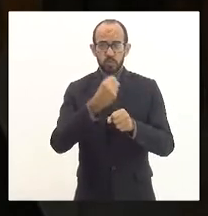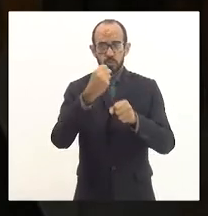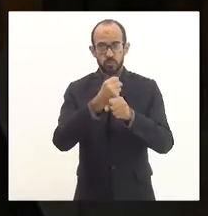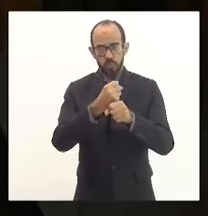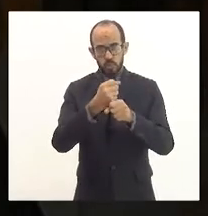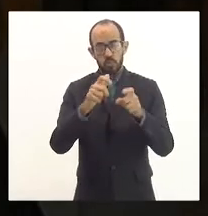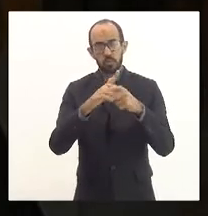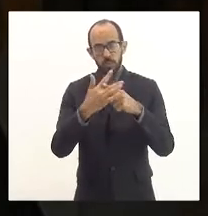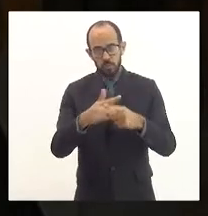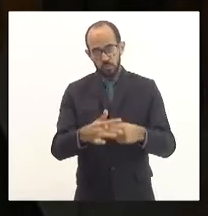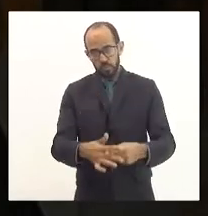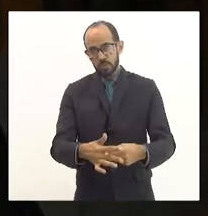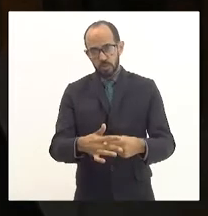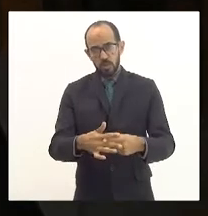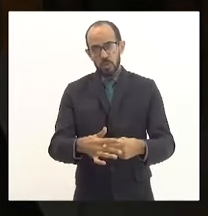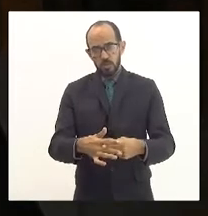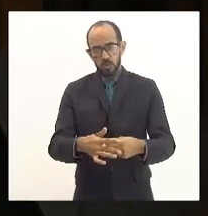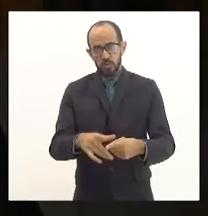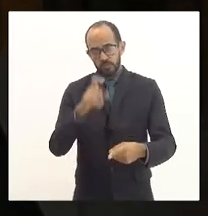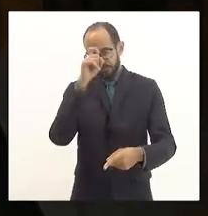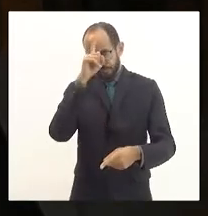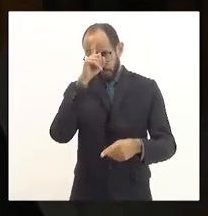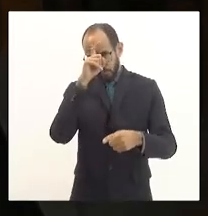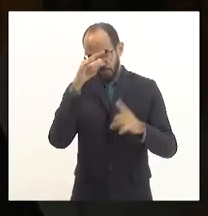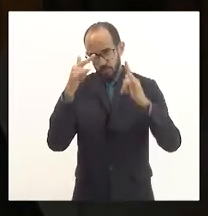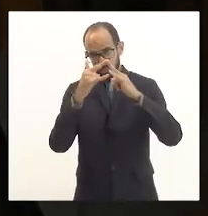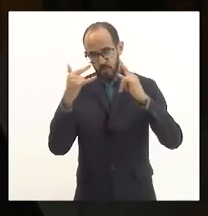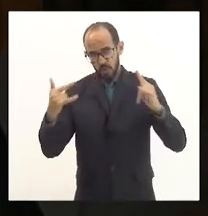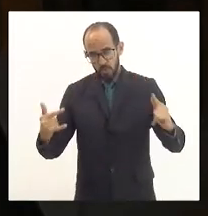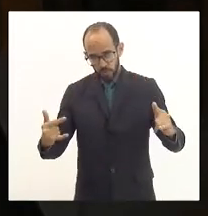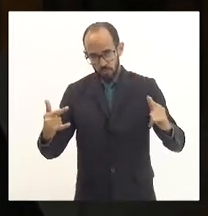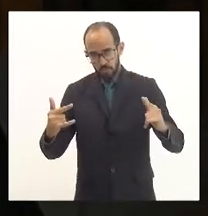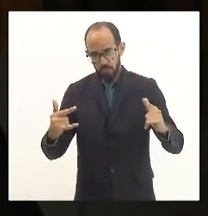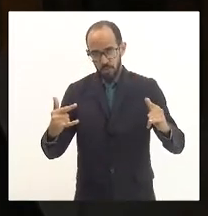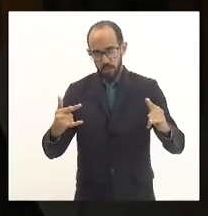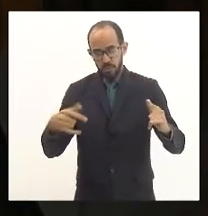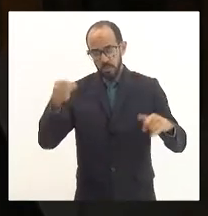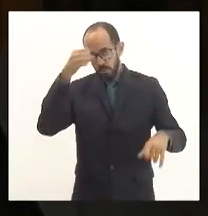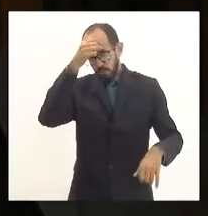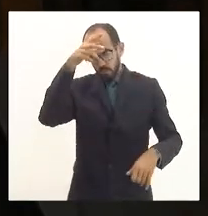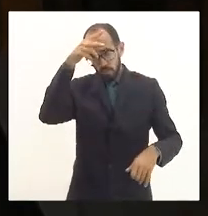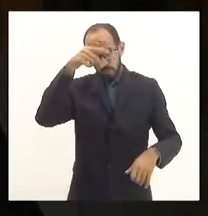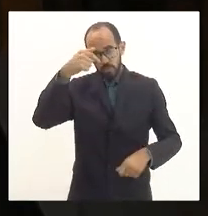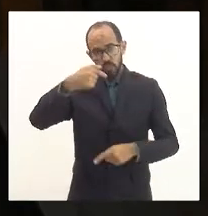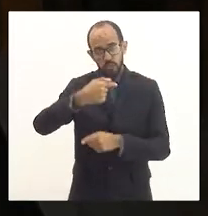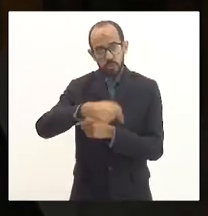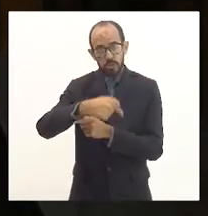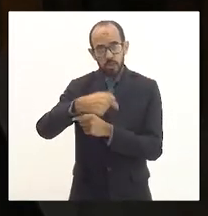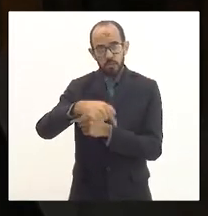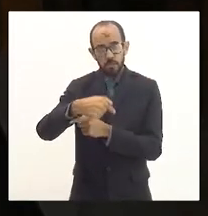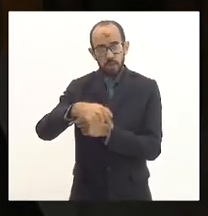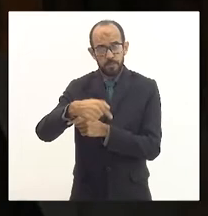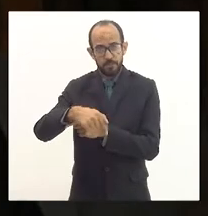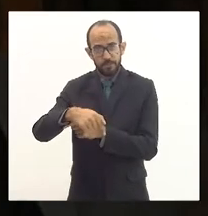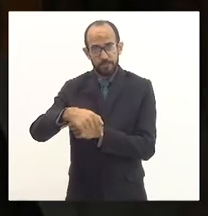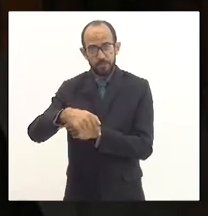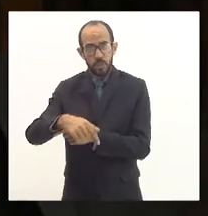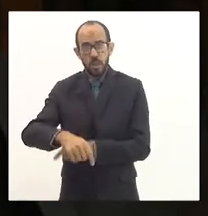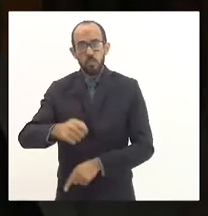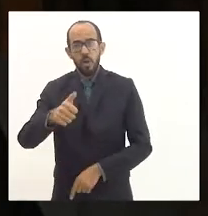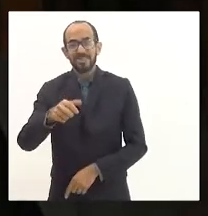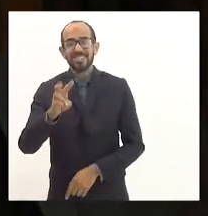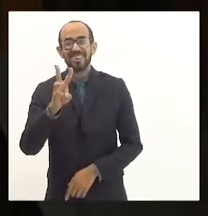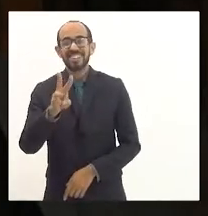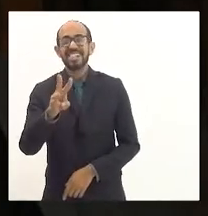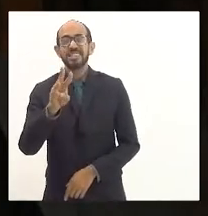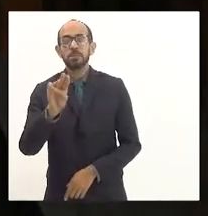e manutenção do hospital de campanha do município de Quissamã quase 3 milhões de reais